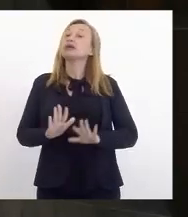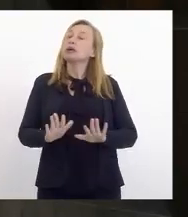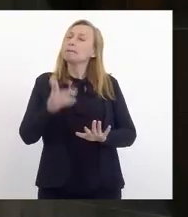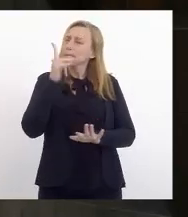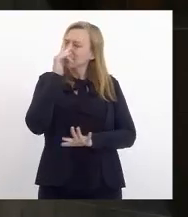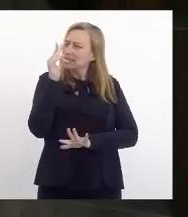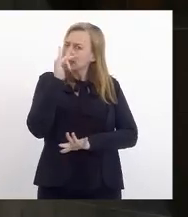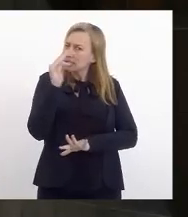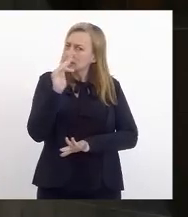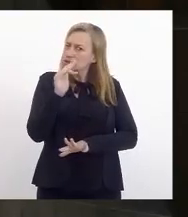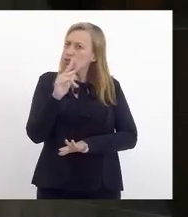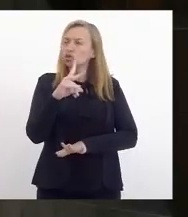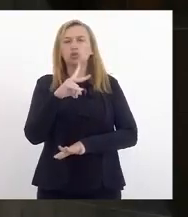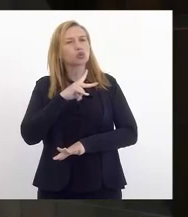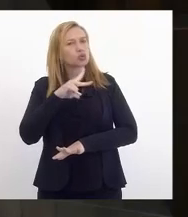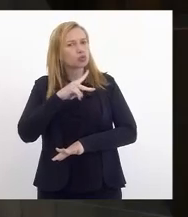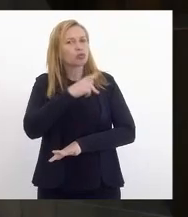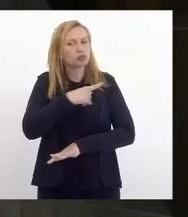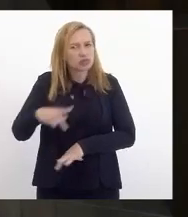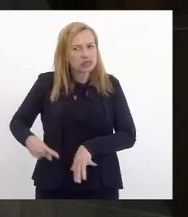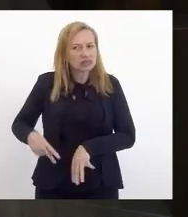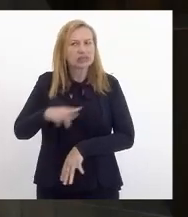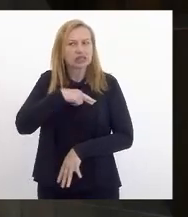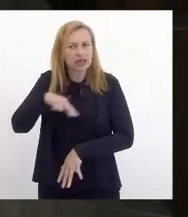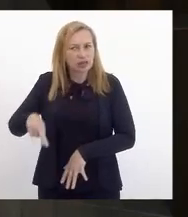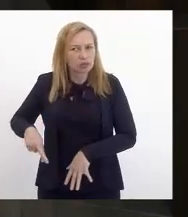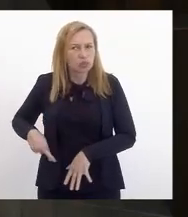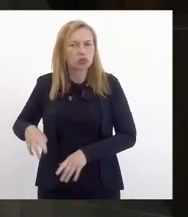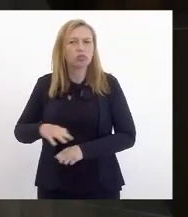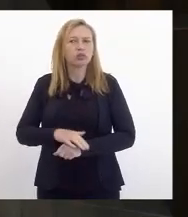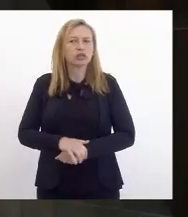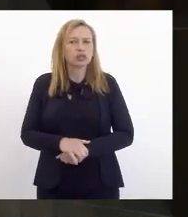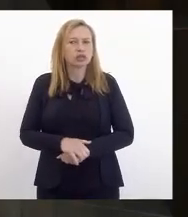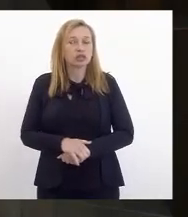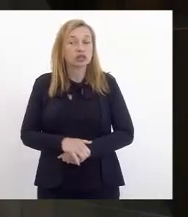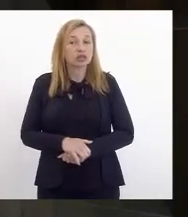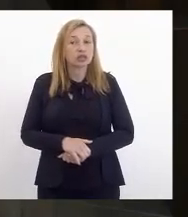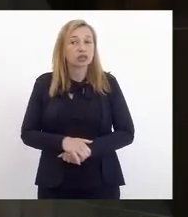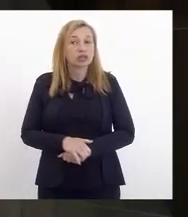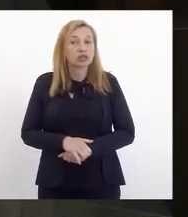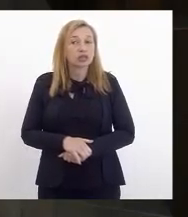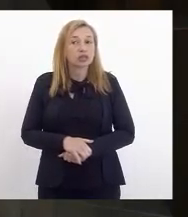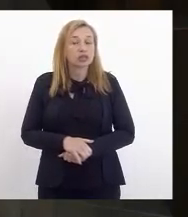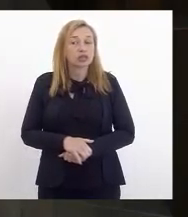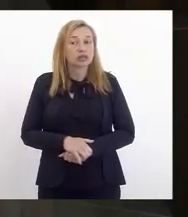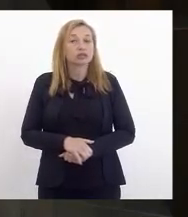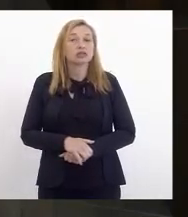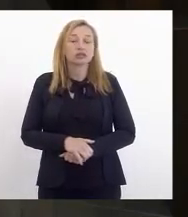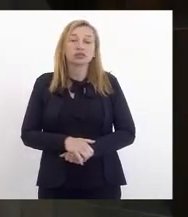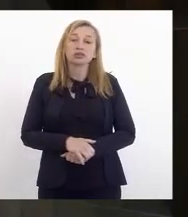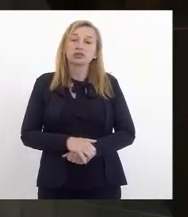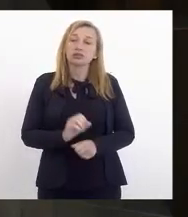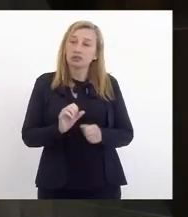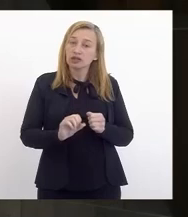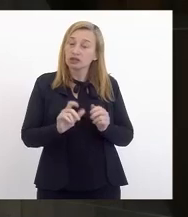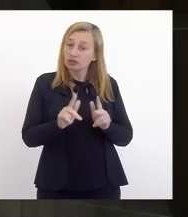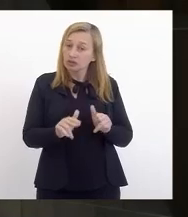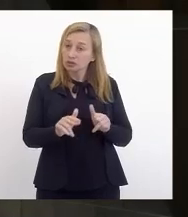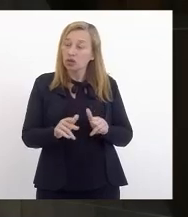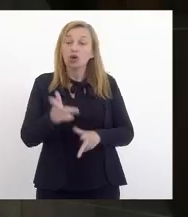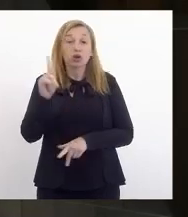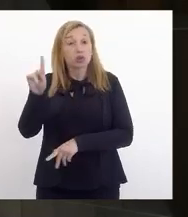parece-me que o próprio presidente da República advoga tal princípio. E o